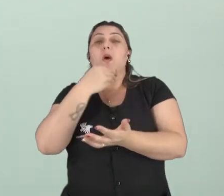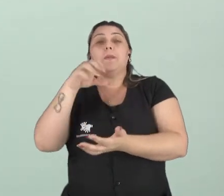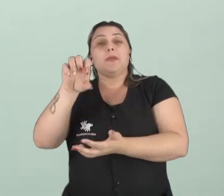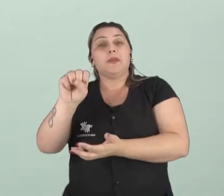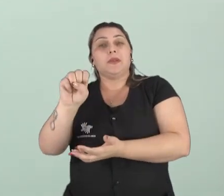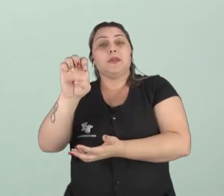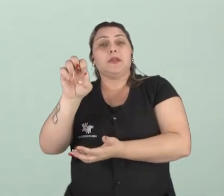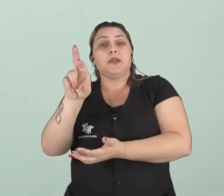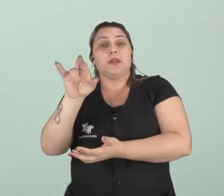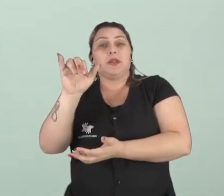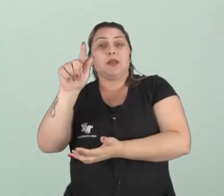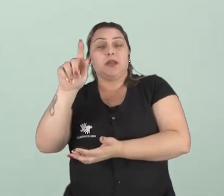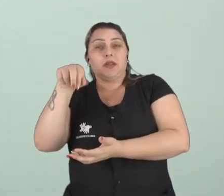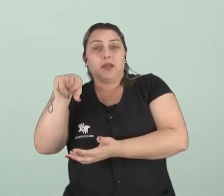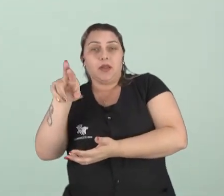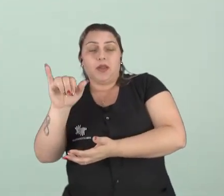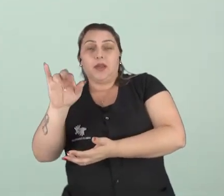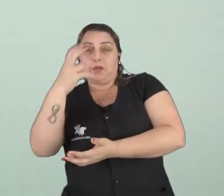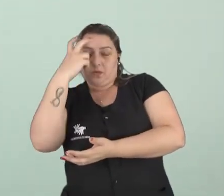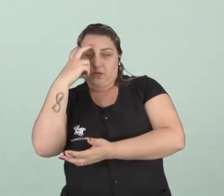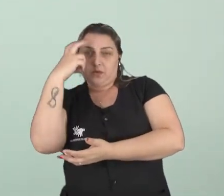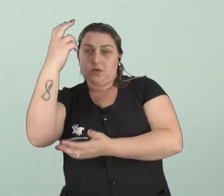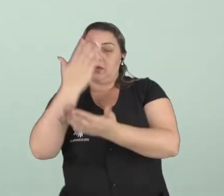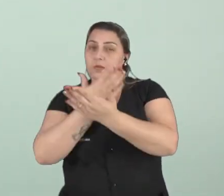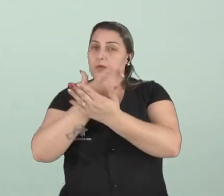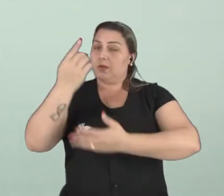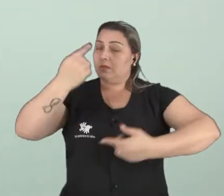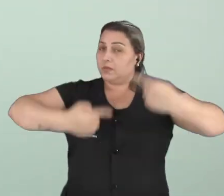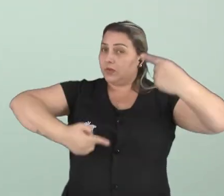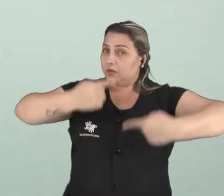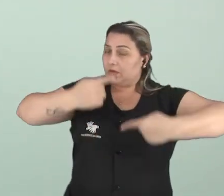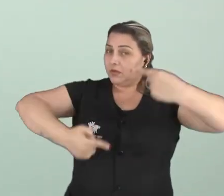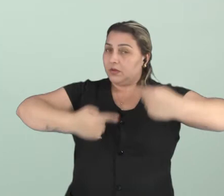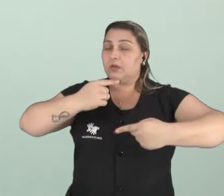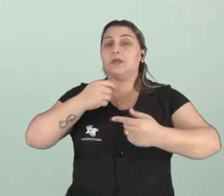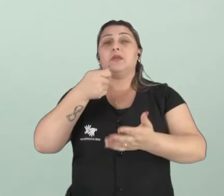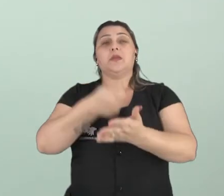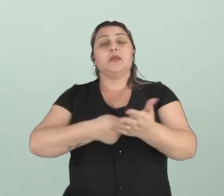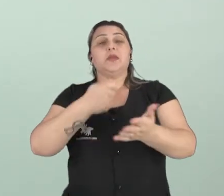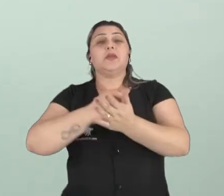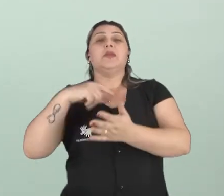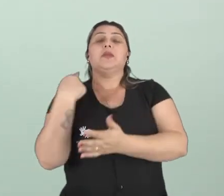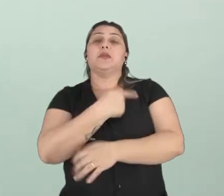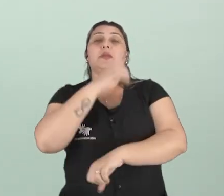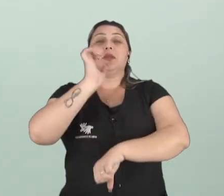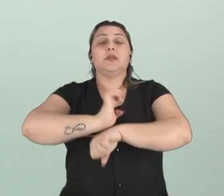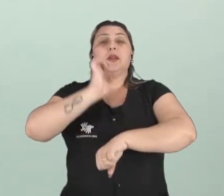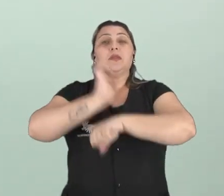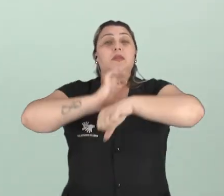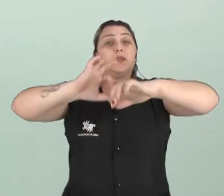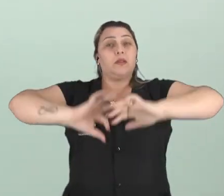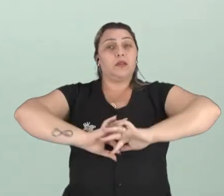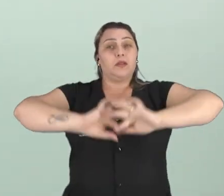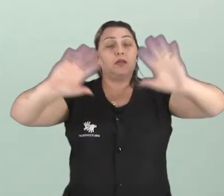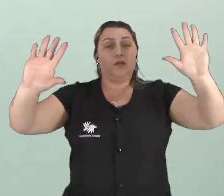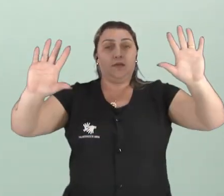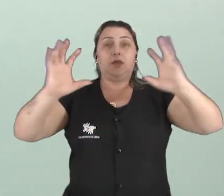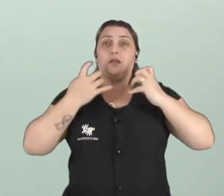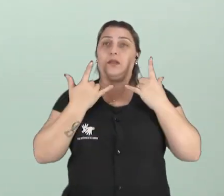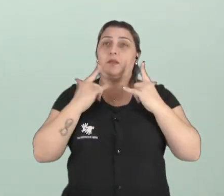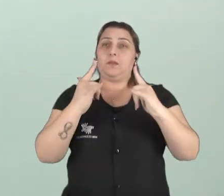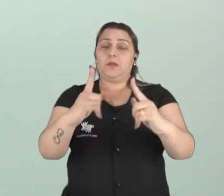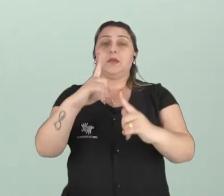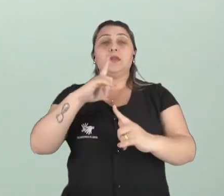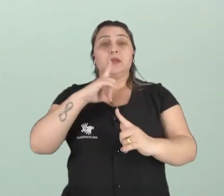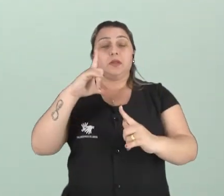né, intelectuais, eles vão começar, políticas vão começar a pressionar para que o nosso Estado ele seja independente, né? Então, a gente tem